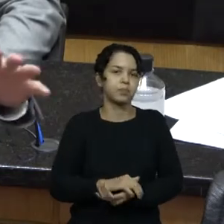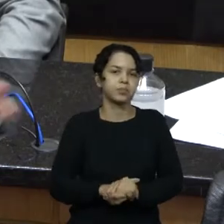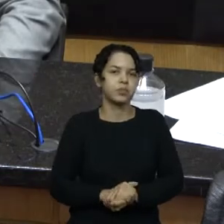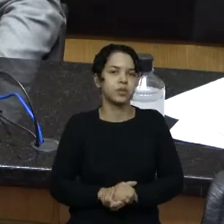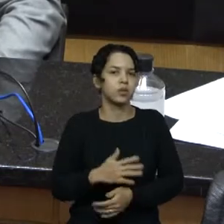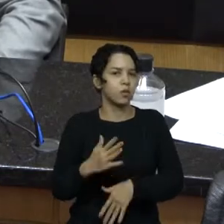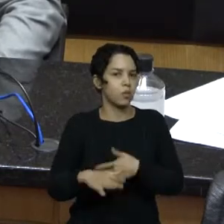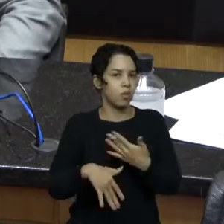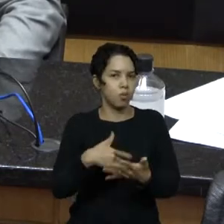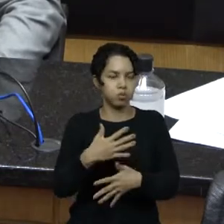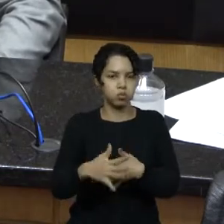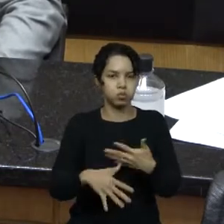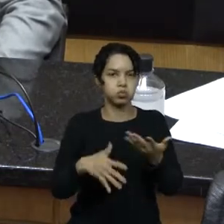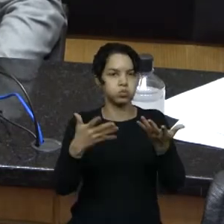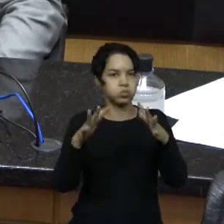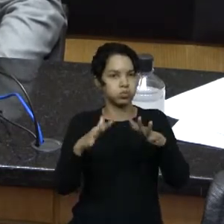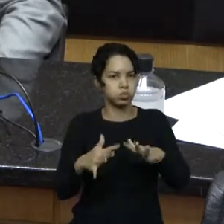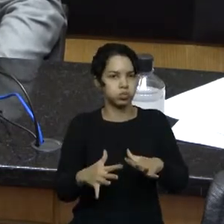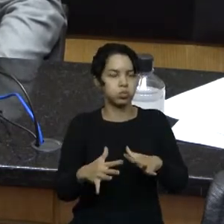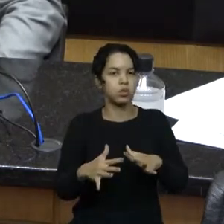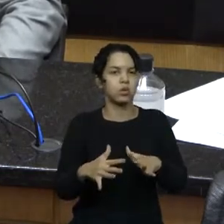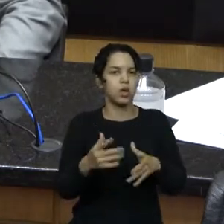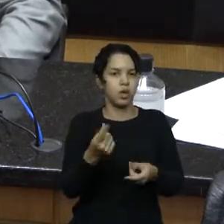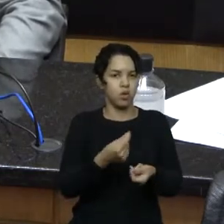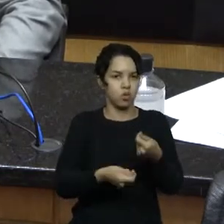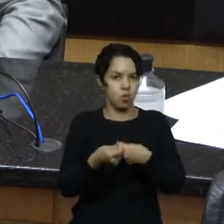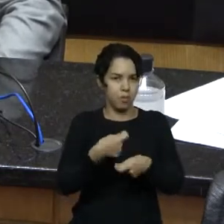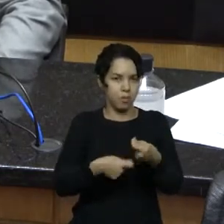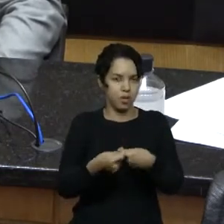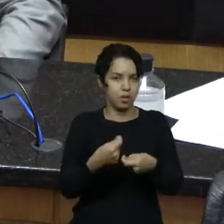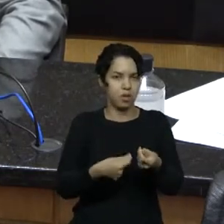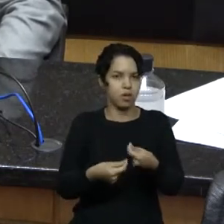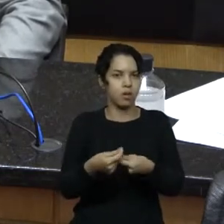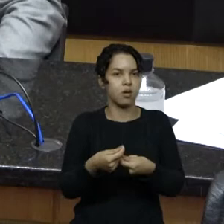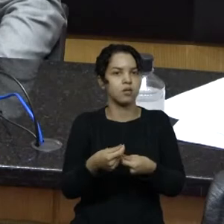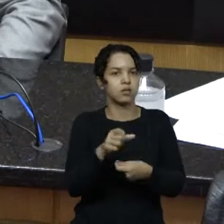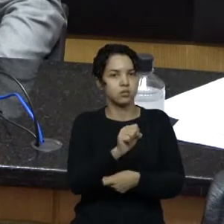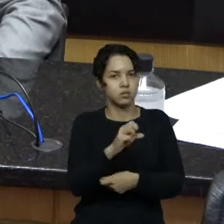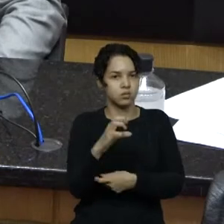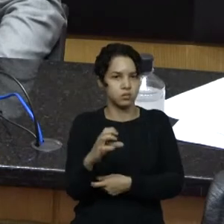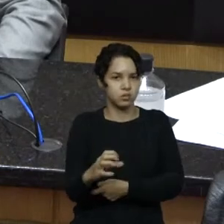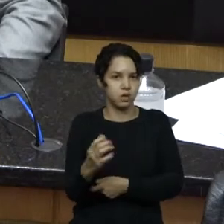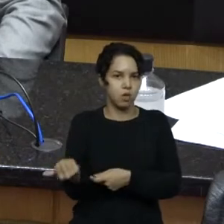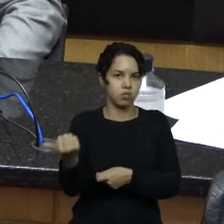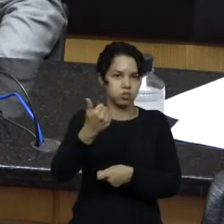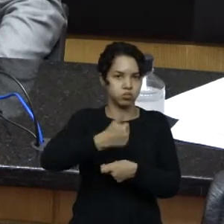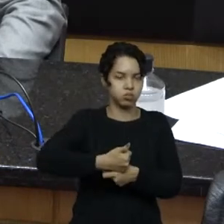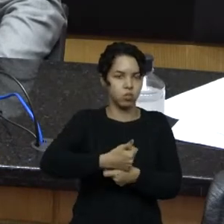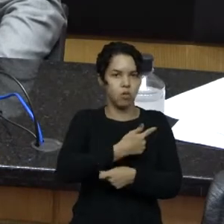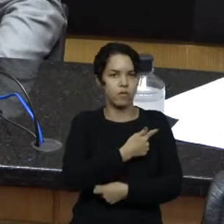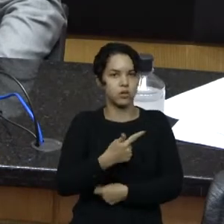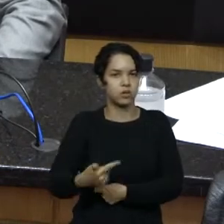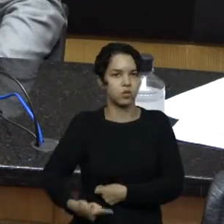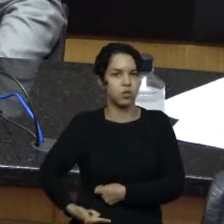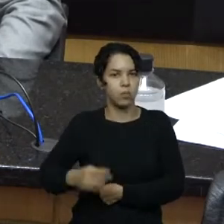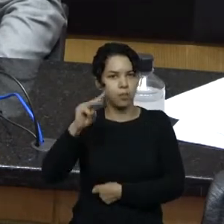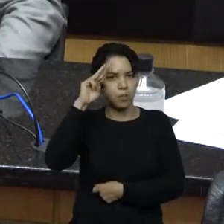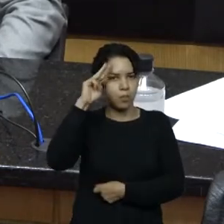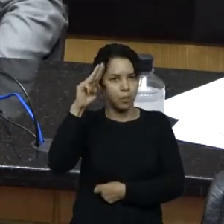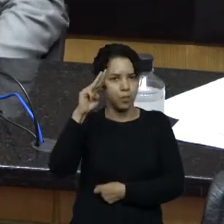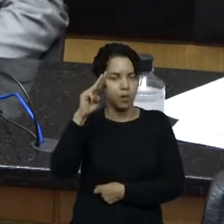grande desarranjo na economia de Santa Catarina E assumir o vereador Moisés primeiro Janeiro